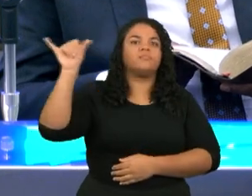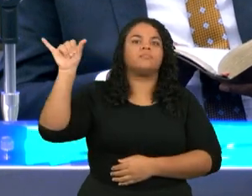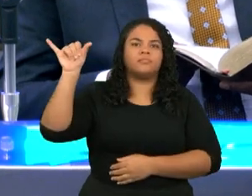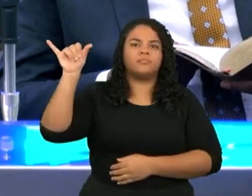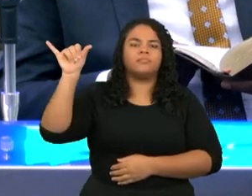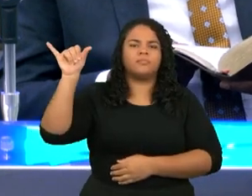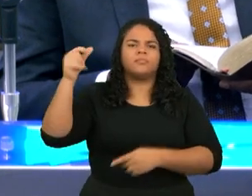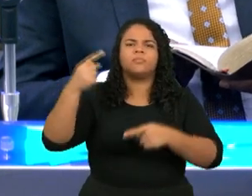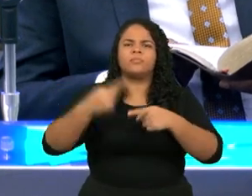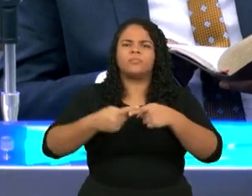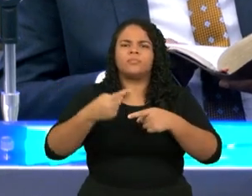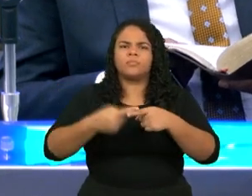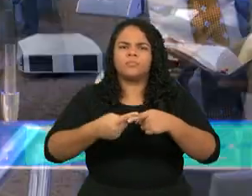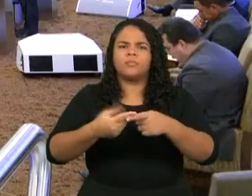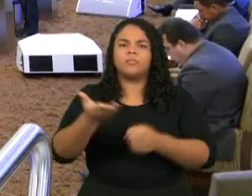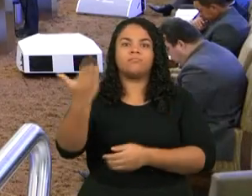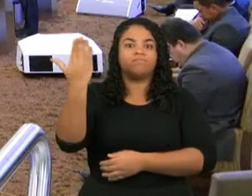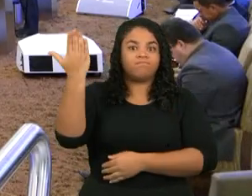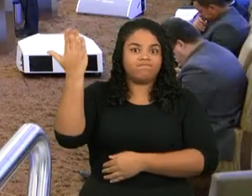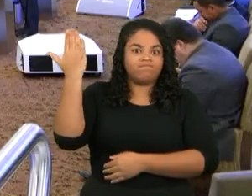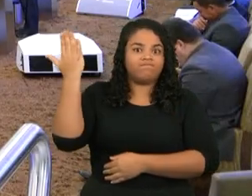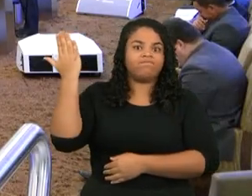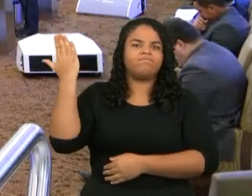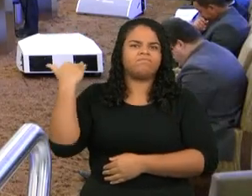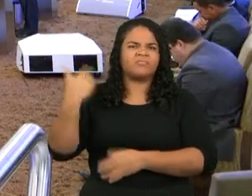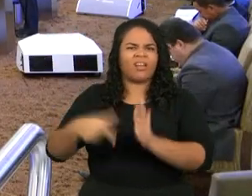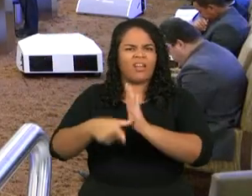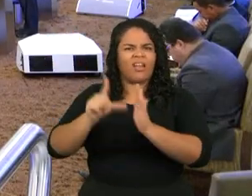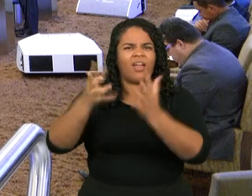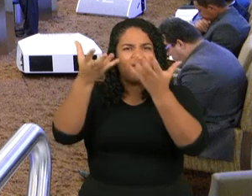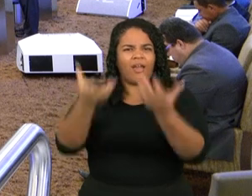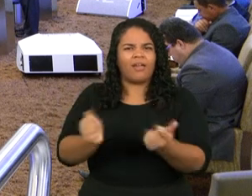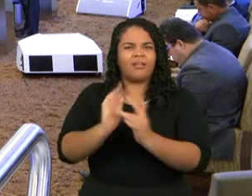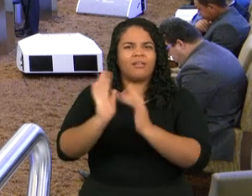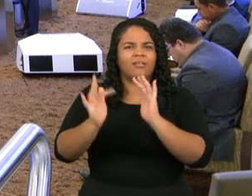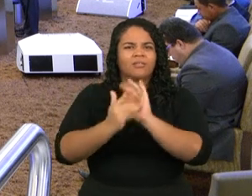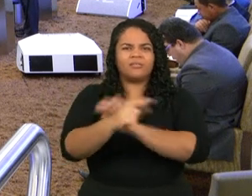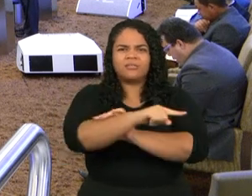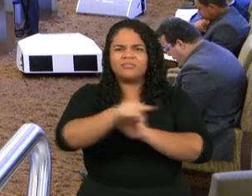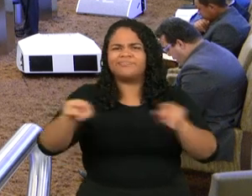porque no outro tempo eras